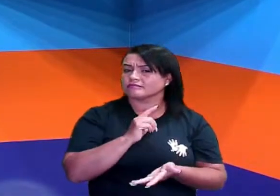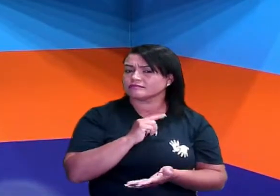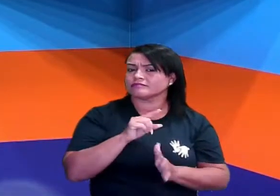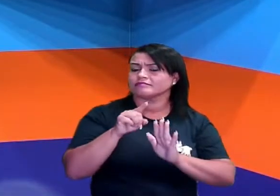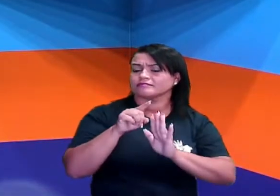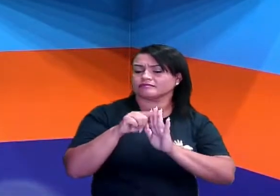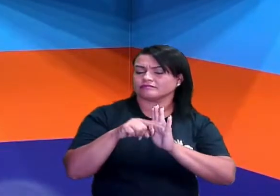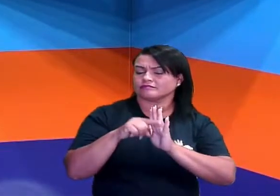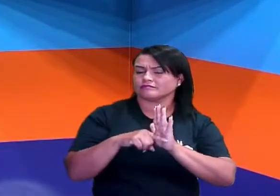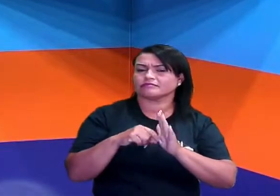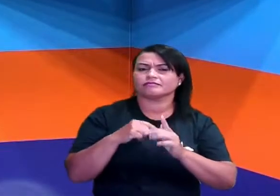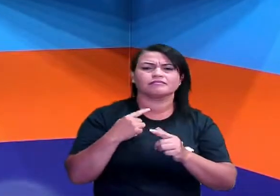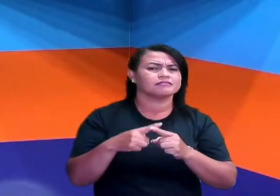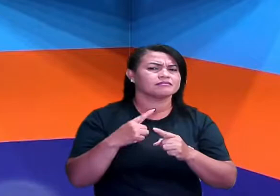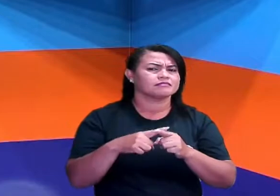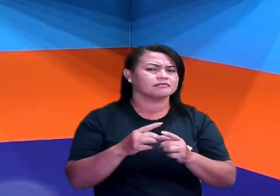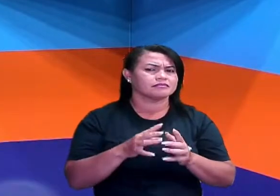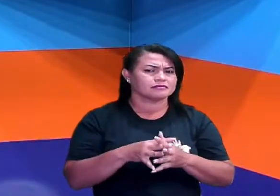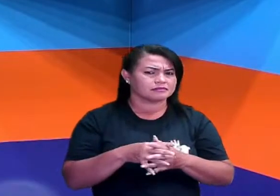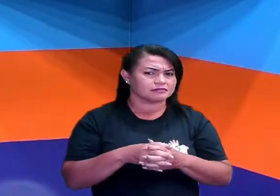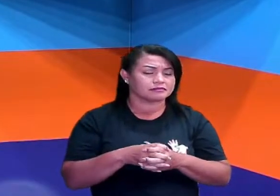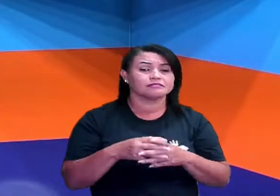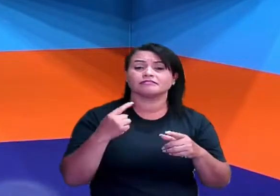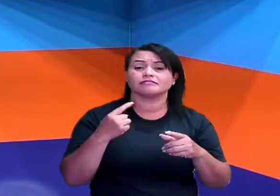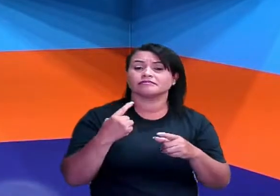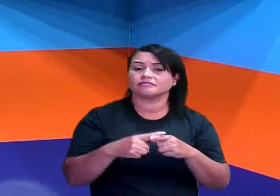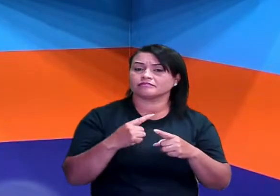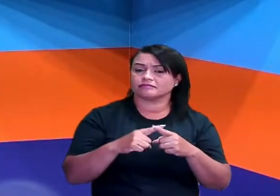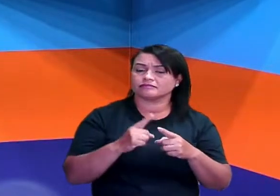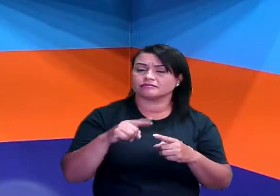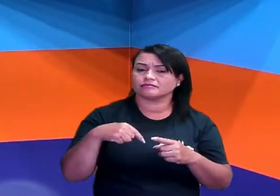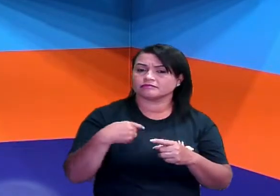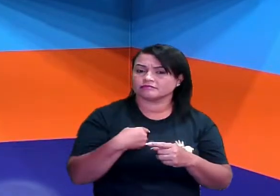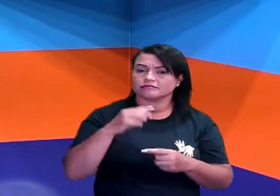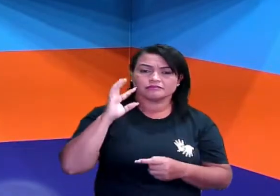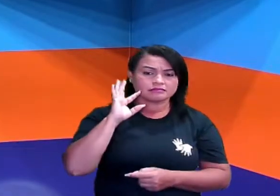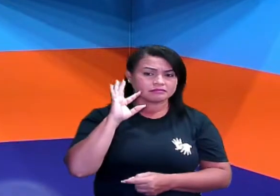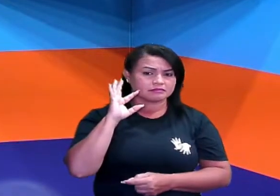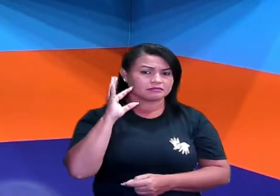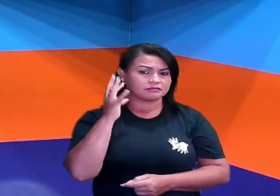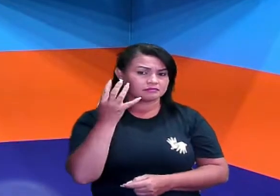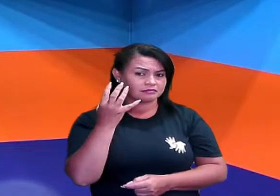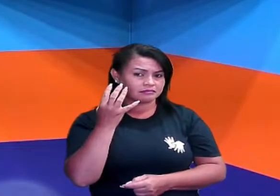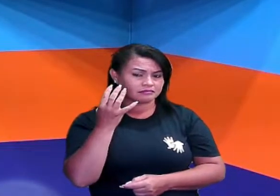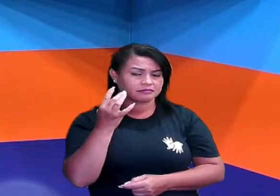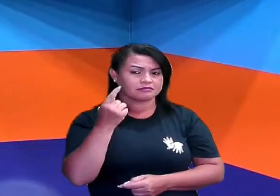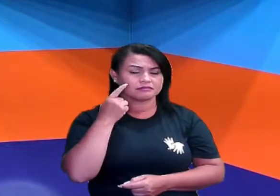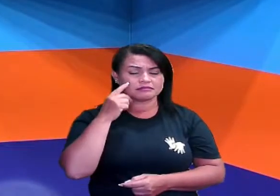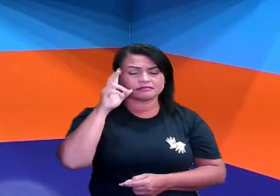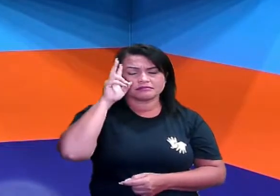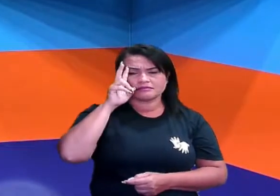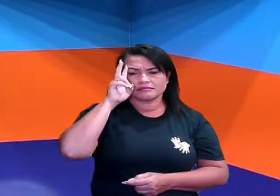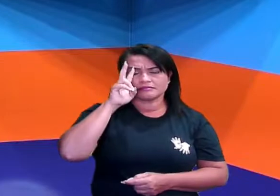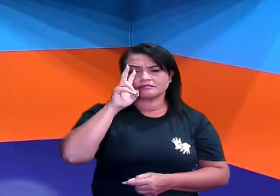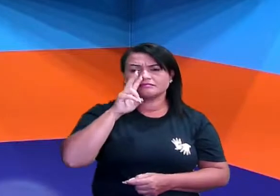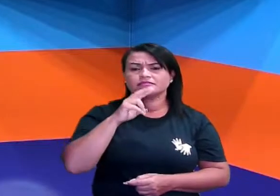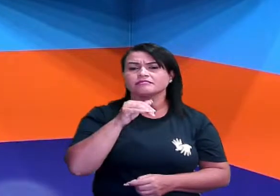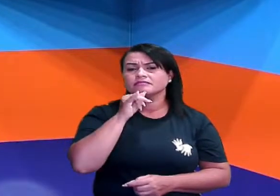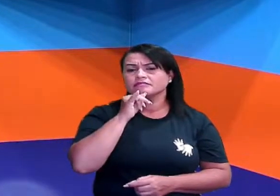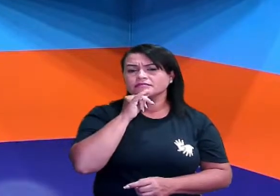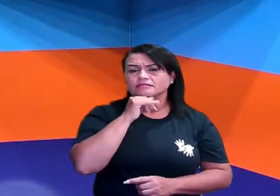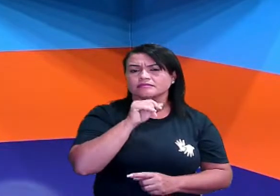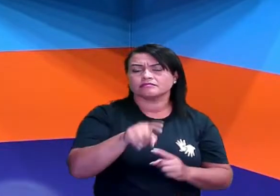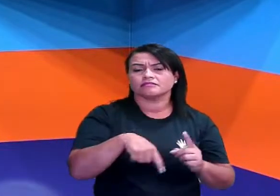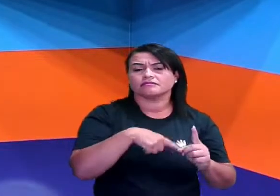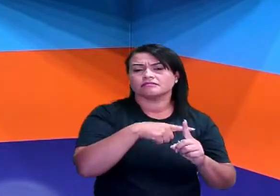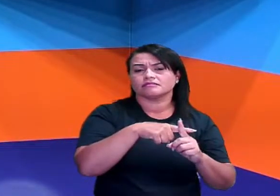negativo. Por quê, professora? Porque quando nós formos resolver, nós vamos fazer o jogo de sinais. O famoso jogo de sinais que